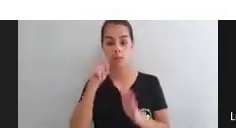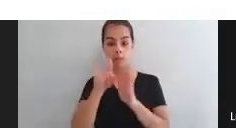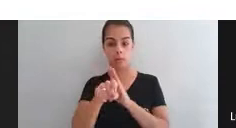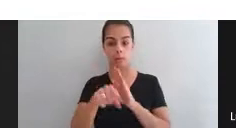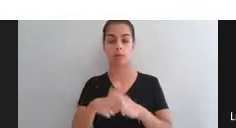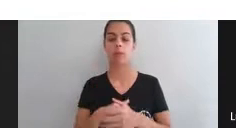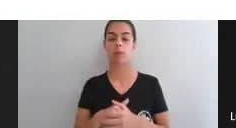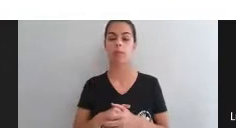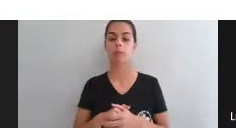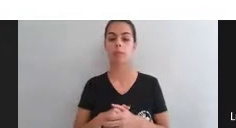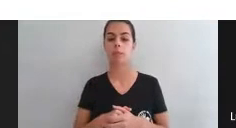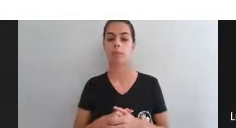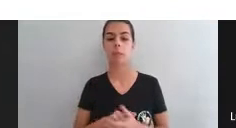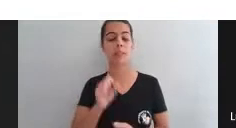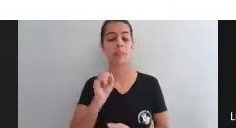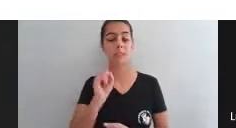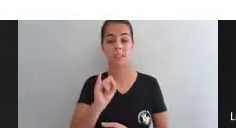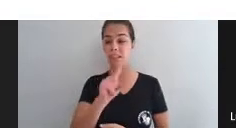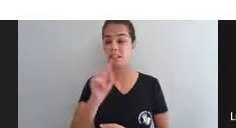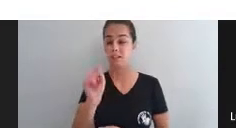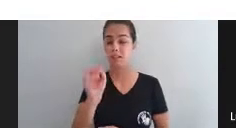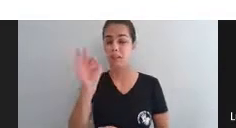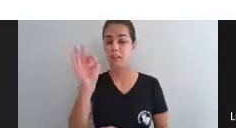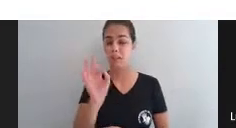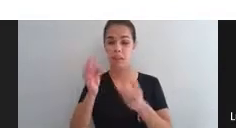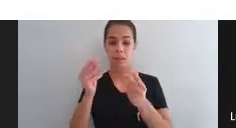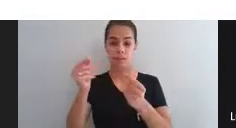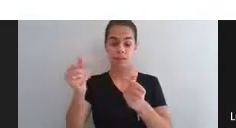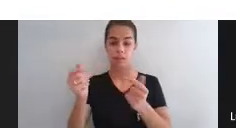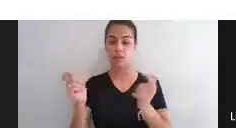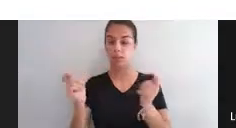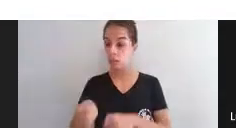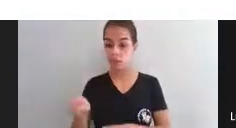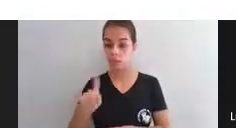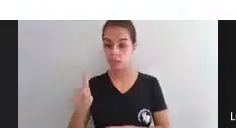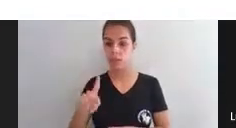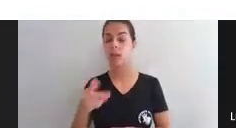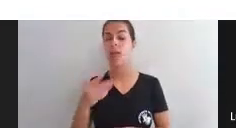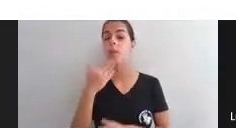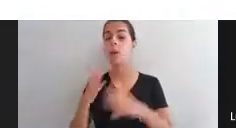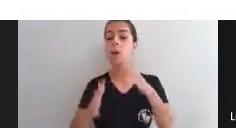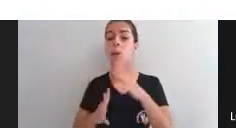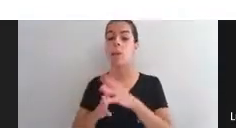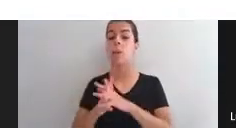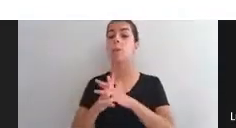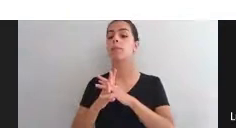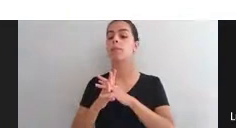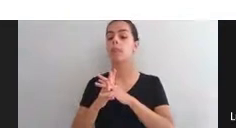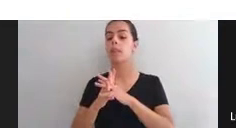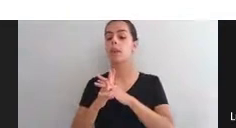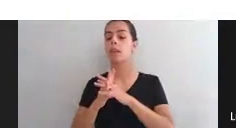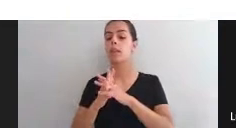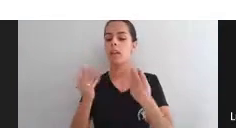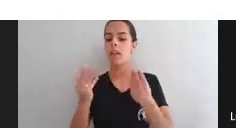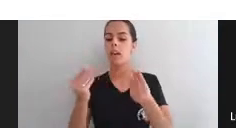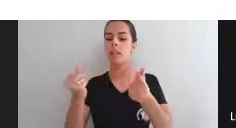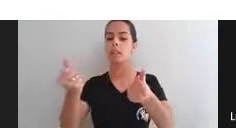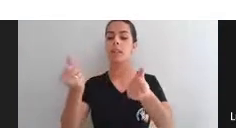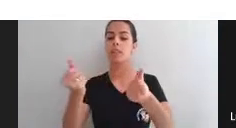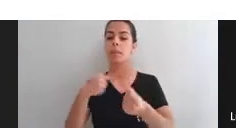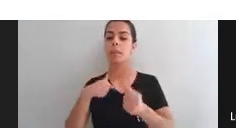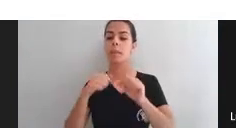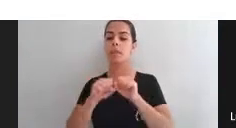se eu não posso ter 100% de eficiência, qual é o máximo de eficiência que o meu